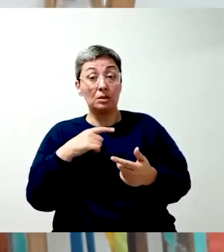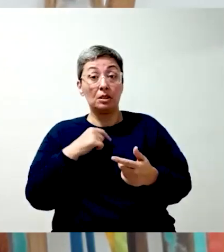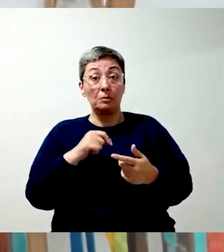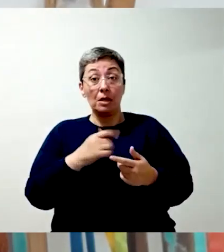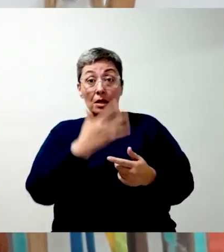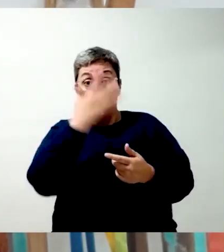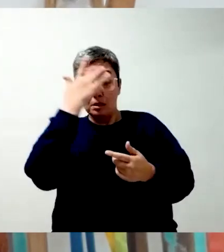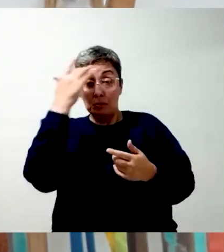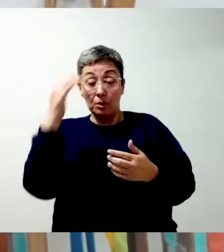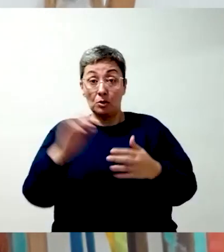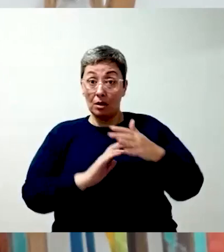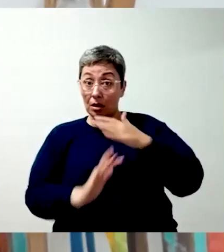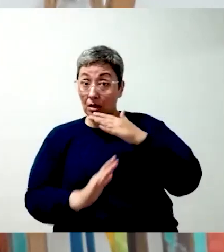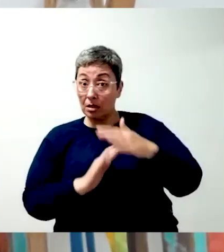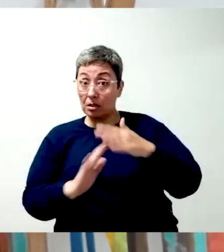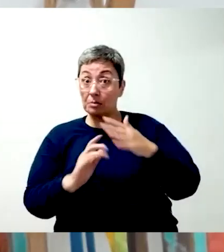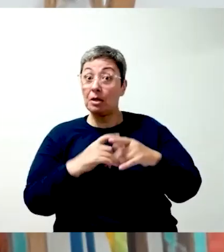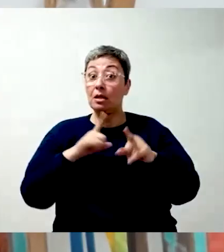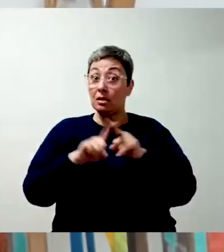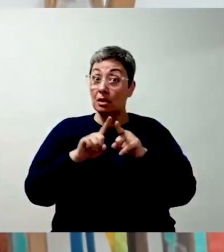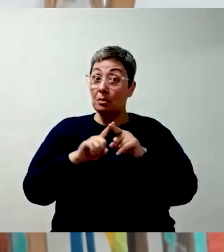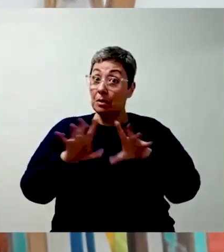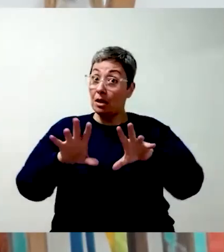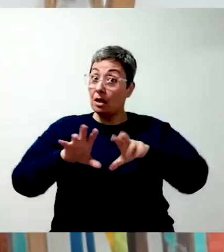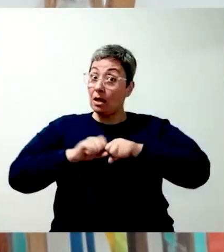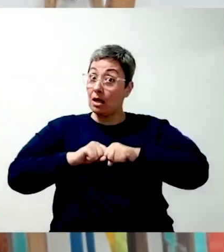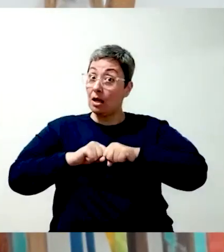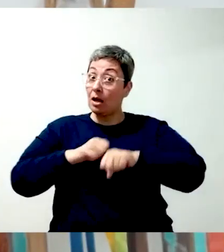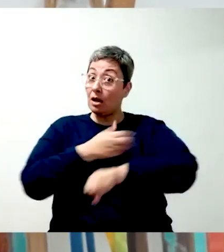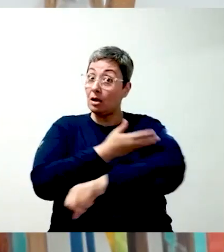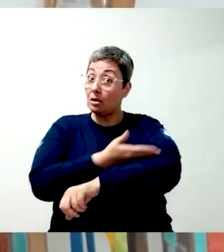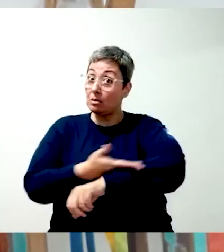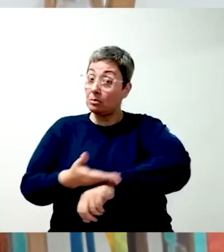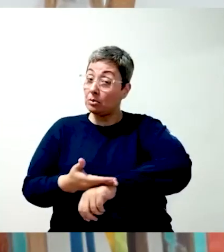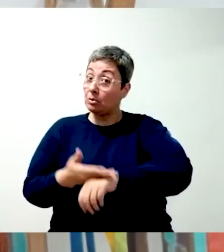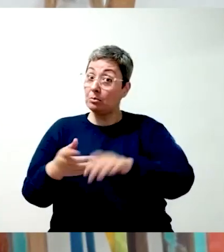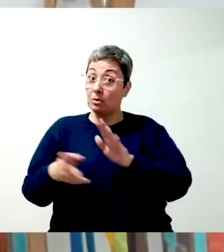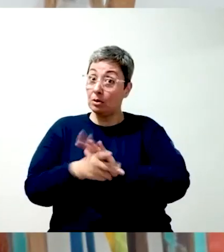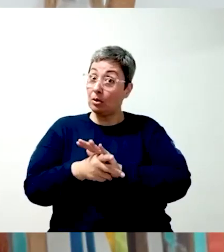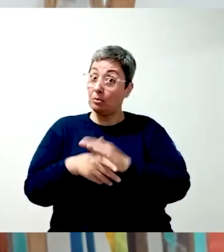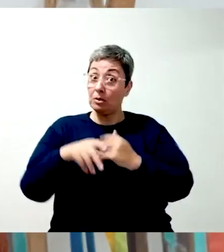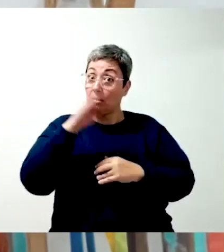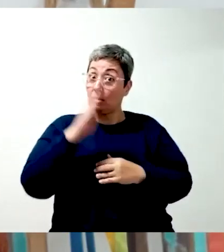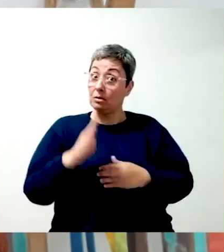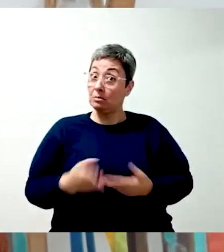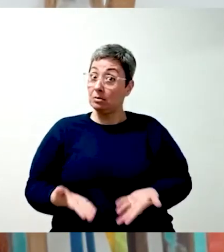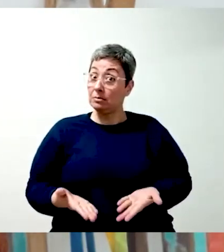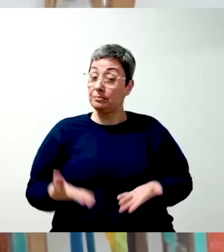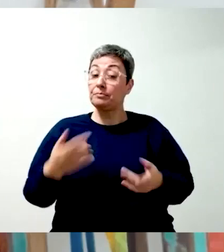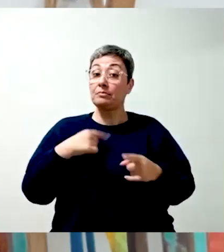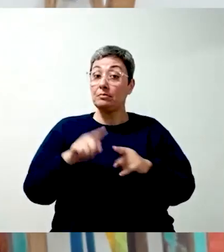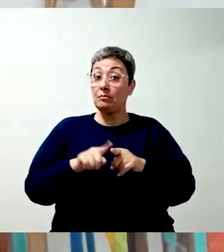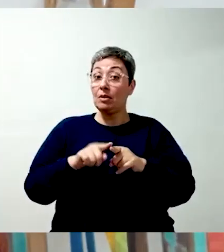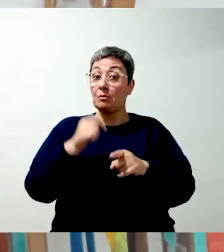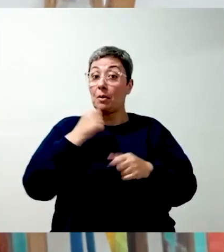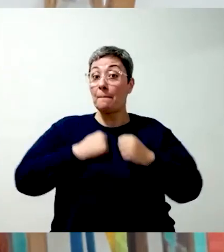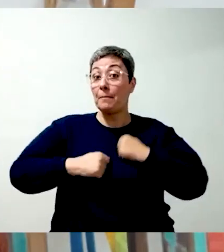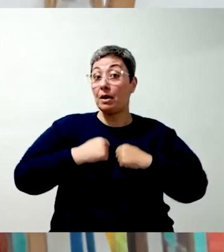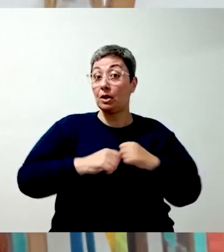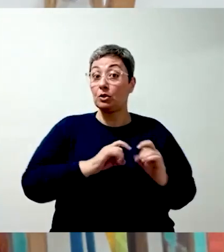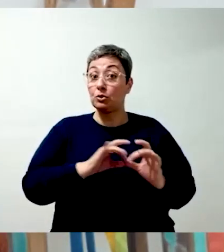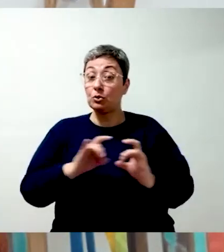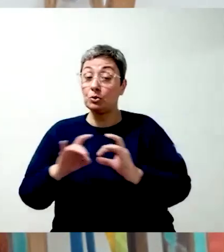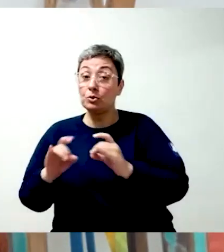estrangeiros também adotaram hábitos de quem ocupava a terra antes deles. Vejam que beleza! O banho diário